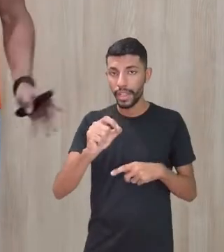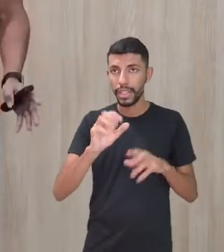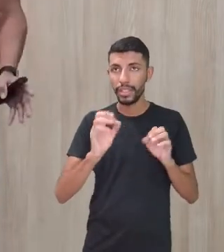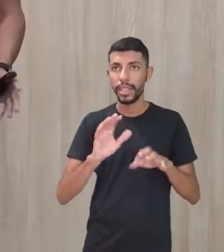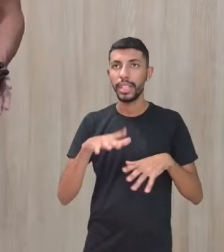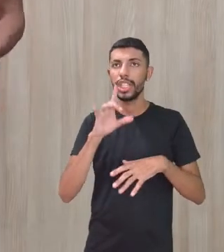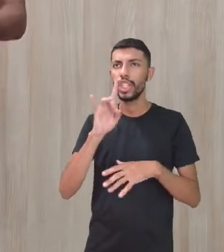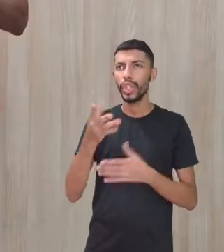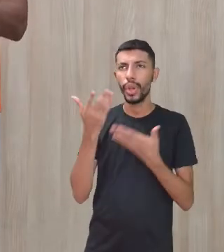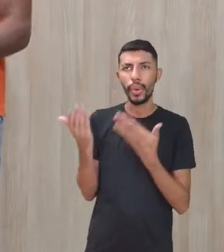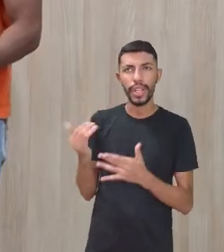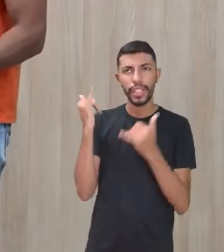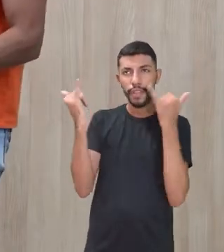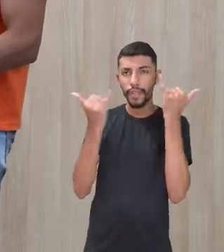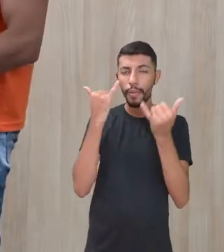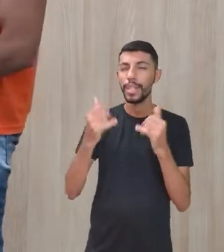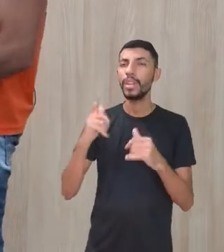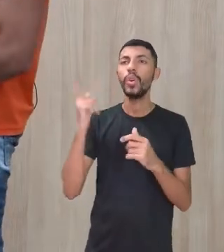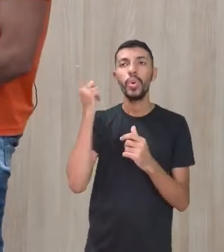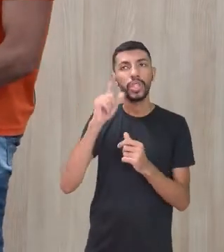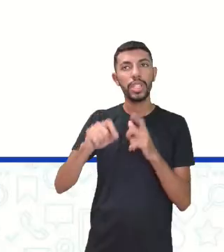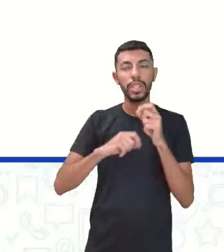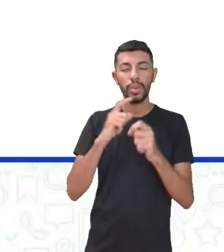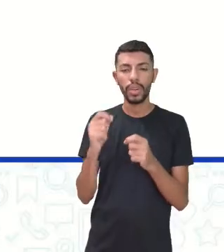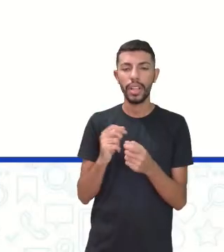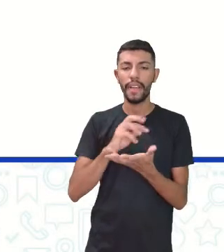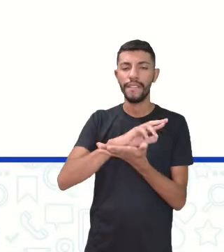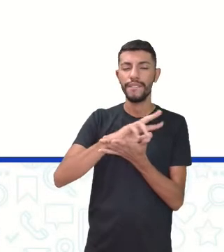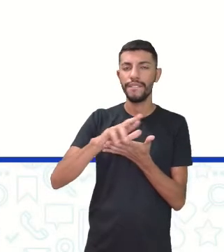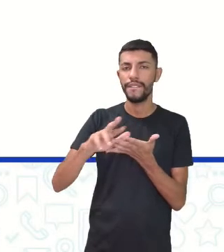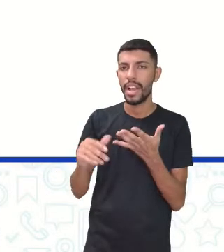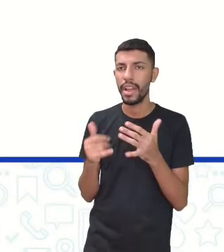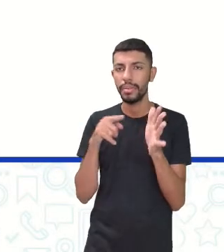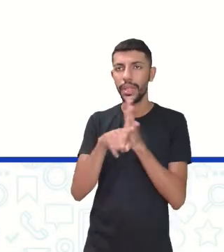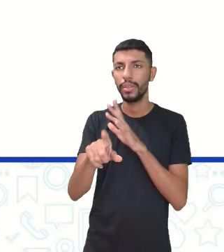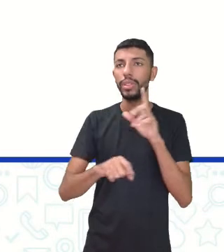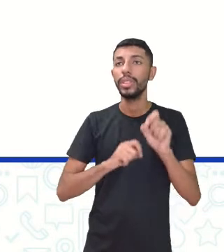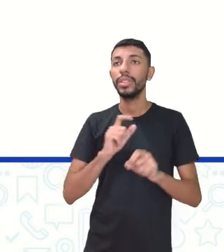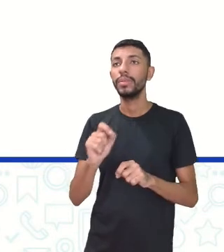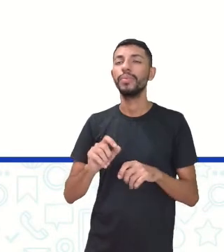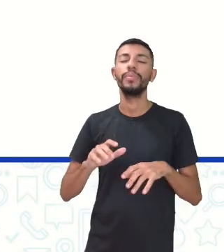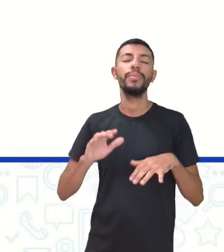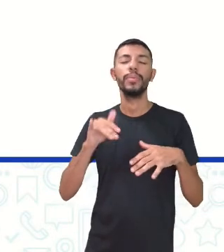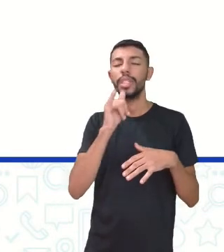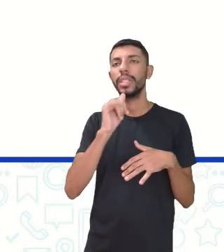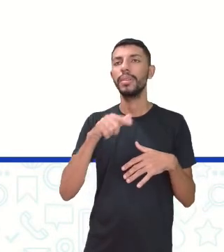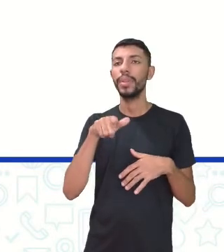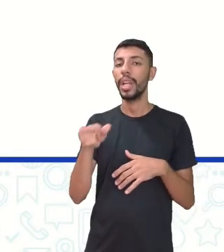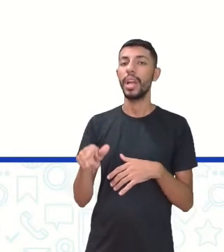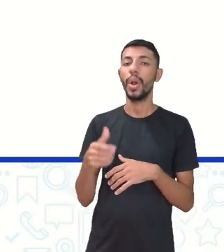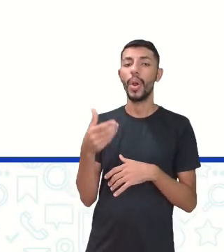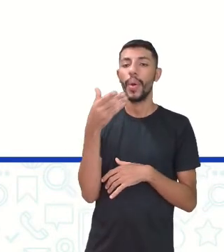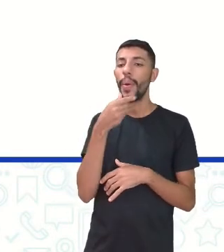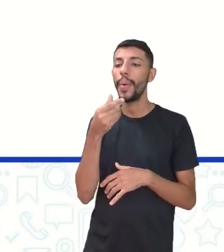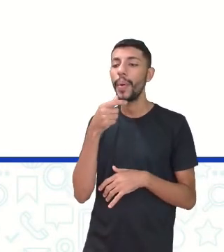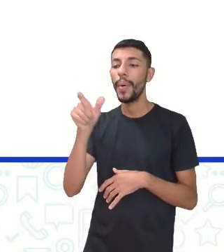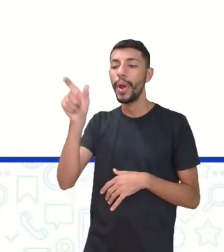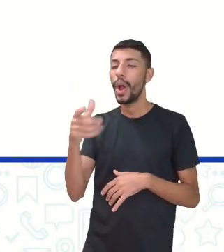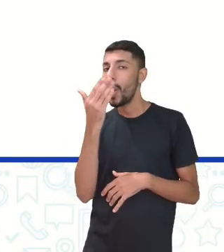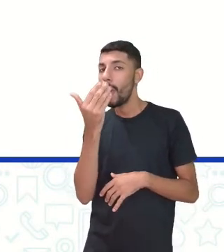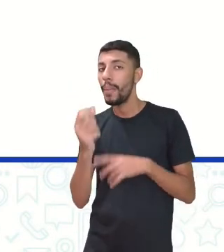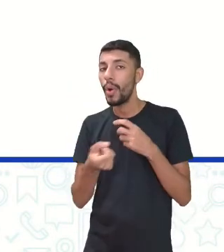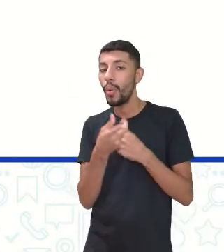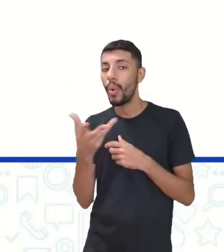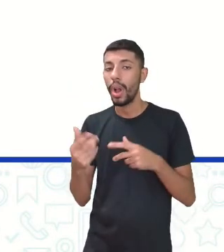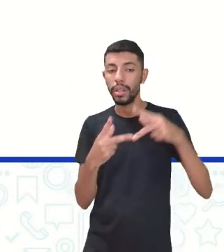várias perguntas. Primeira pergunta, ele comeu 8 pedaços, então qual é a fração que representa essa quantidade de pedaços que